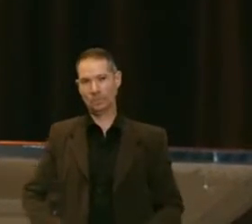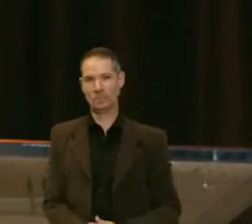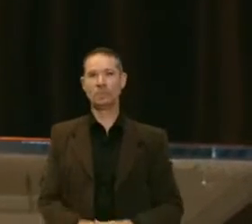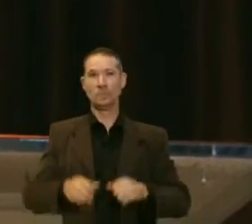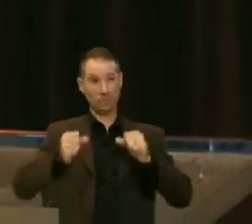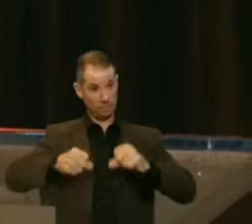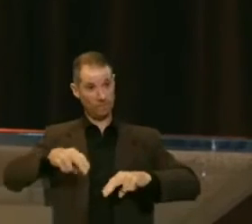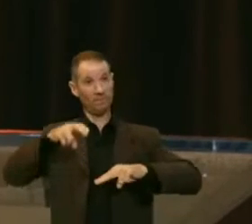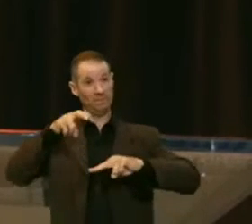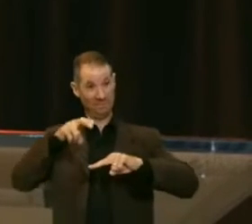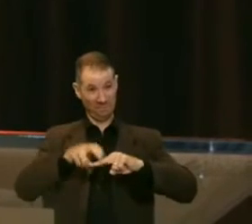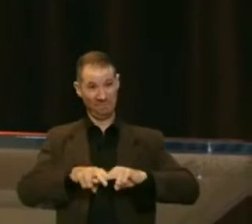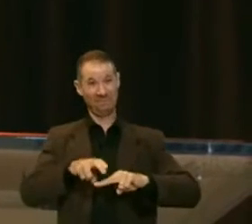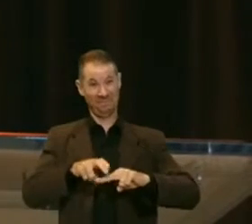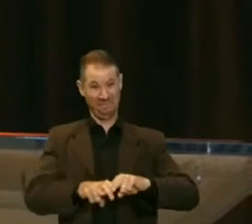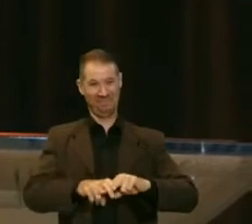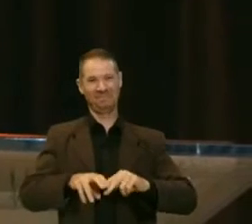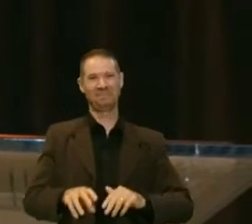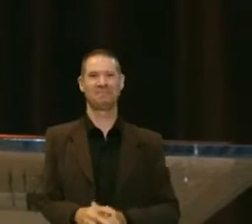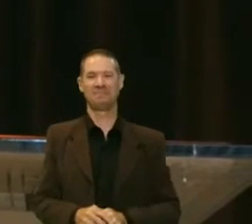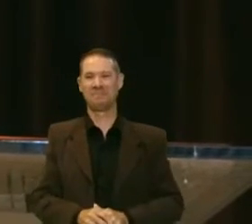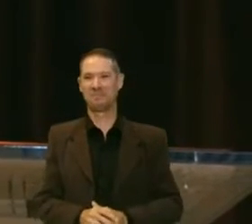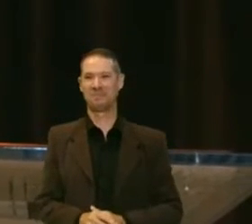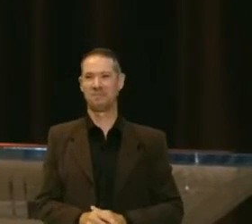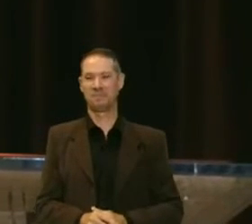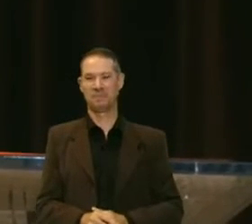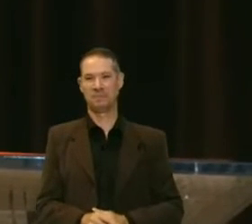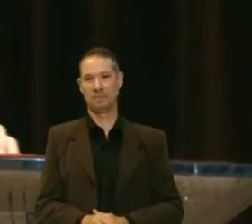Pode sentar no seu lugar.